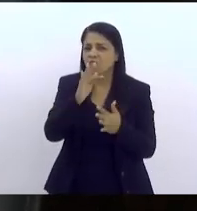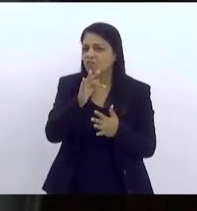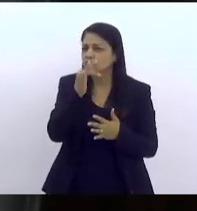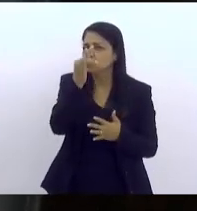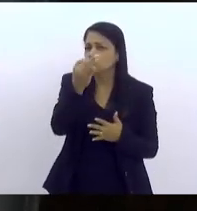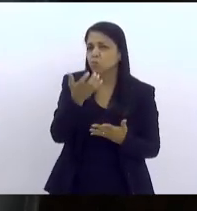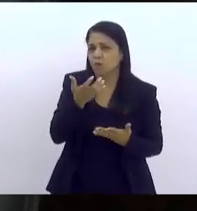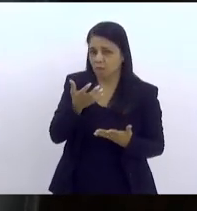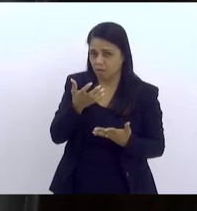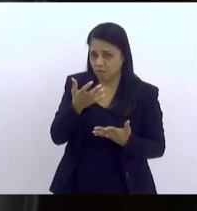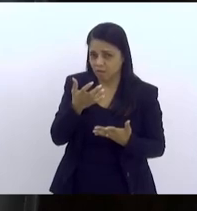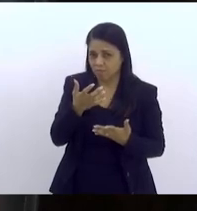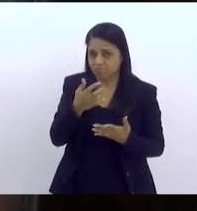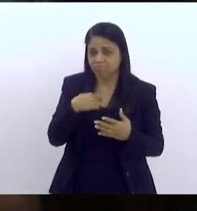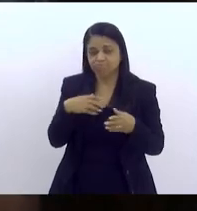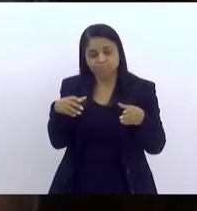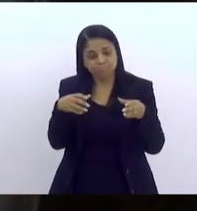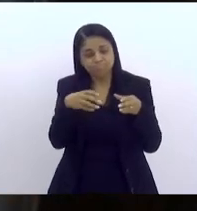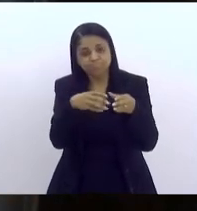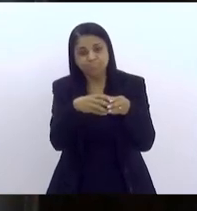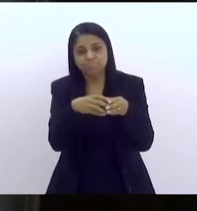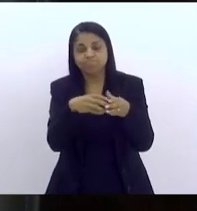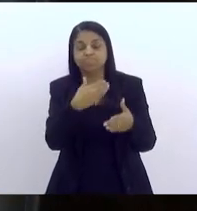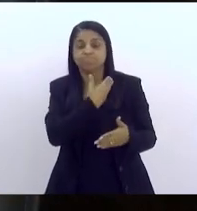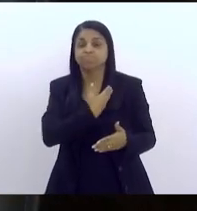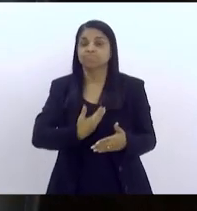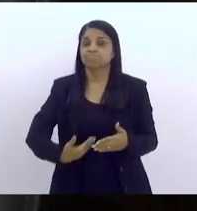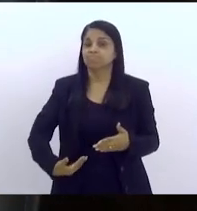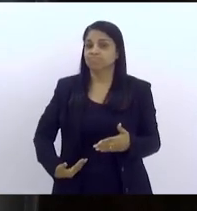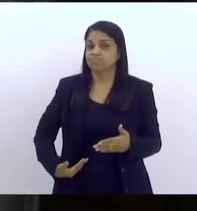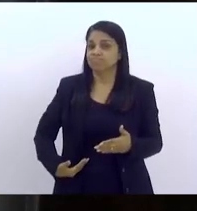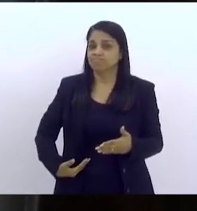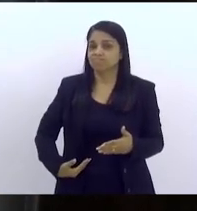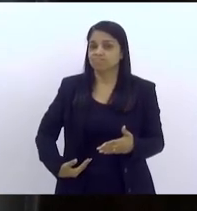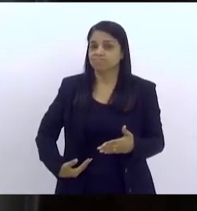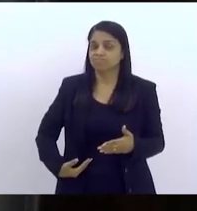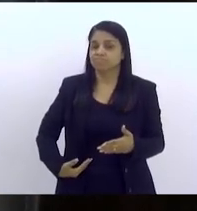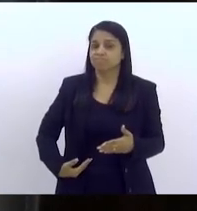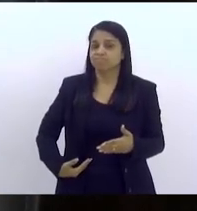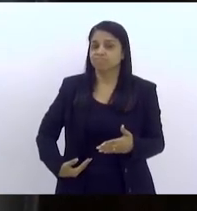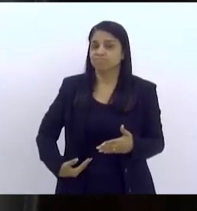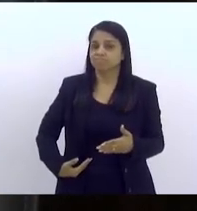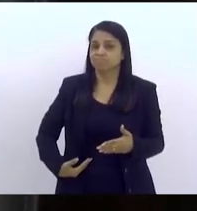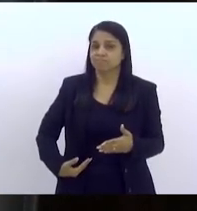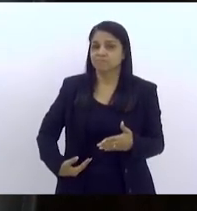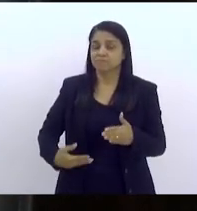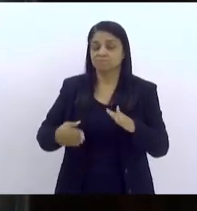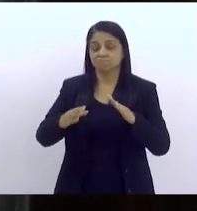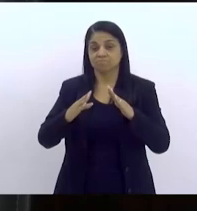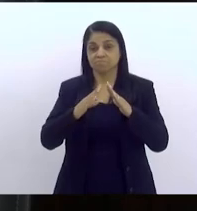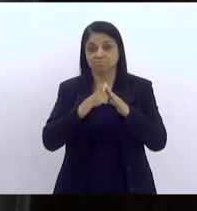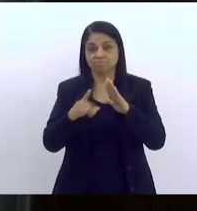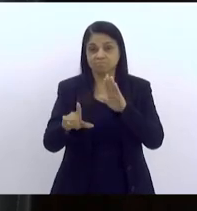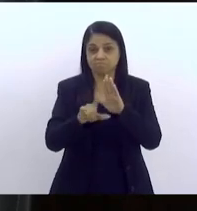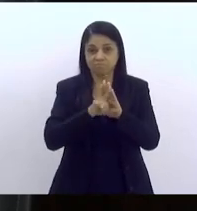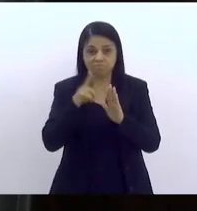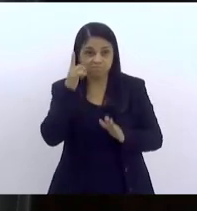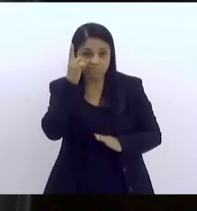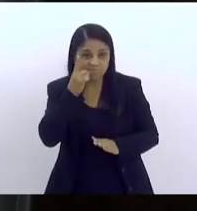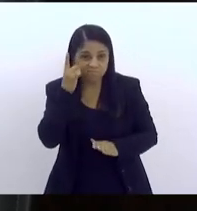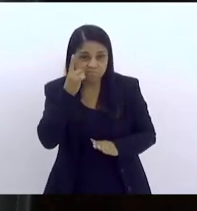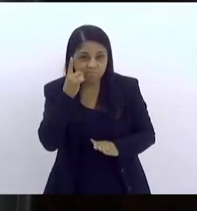do que os nossos governantes no conjunto do que os nossos legisladores pensam